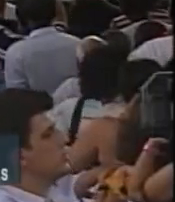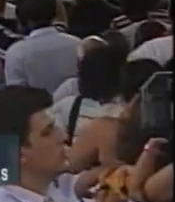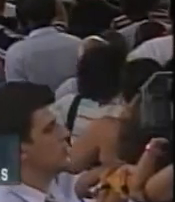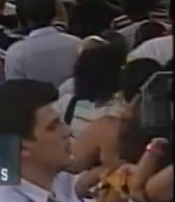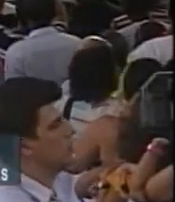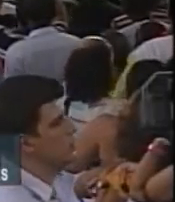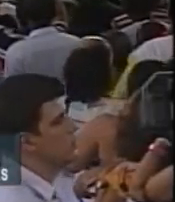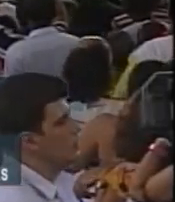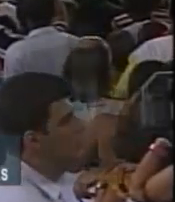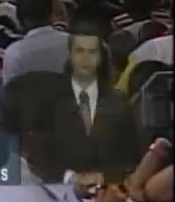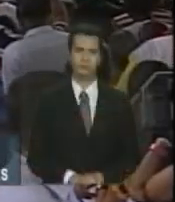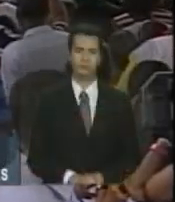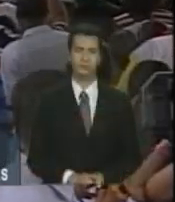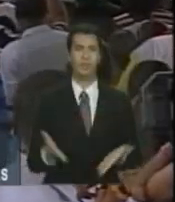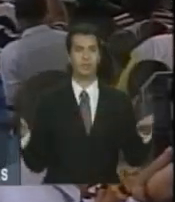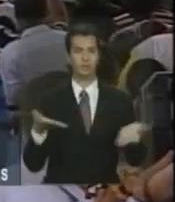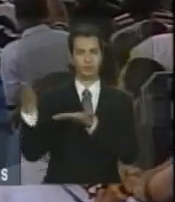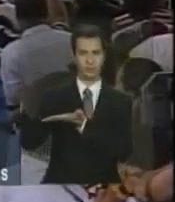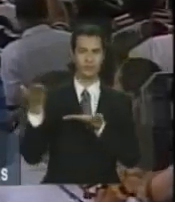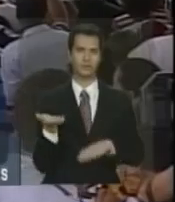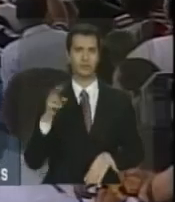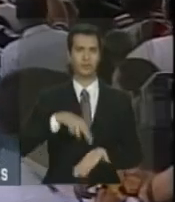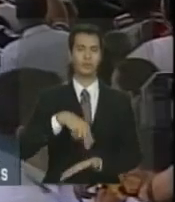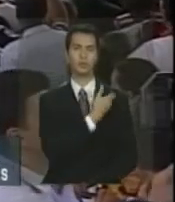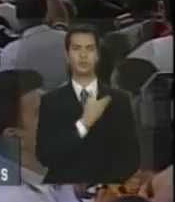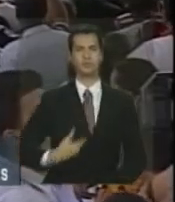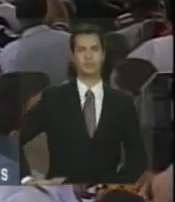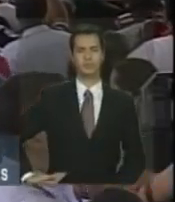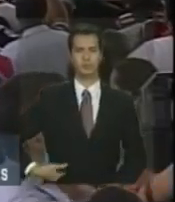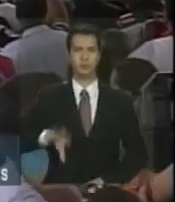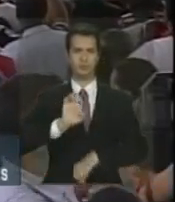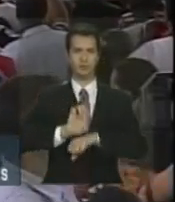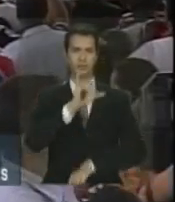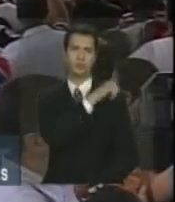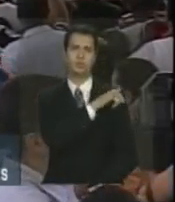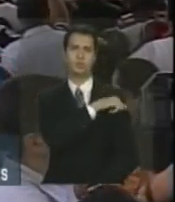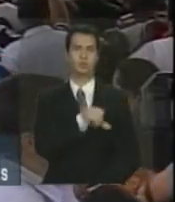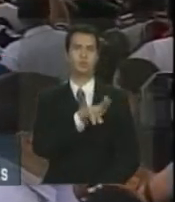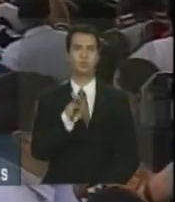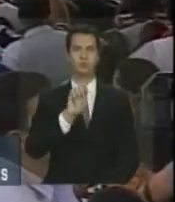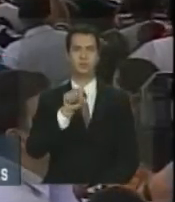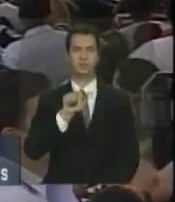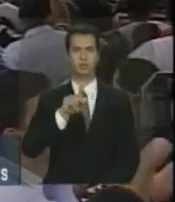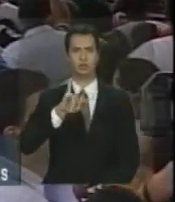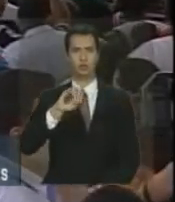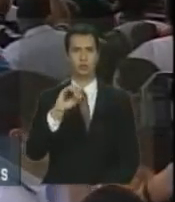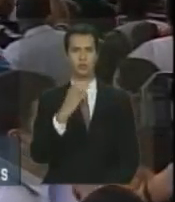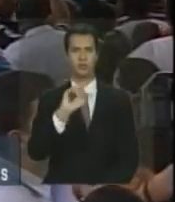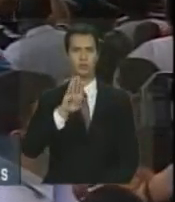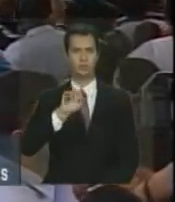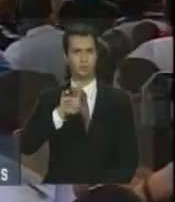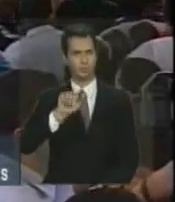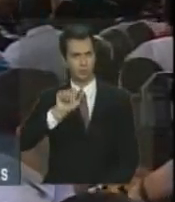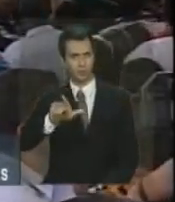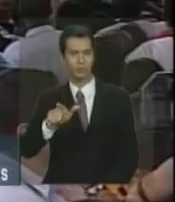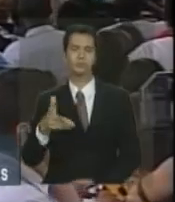Nós vamos ouvir nesse momento a palavra do senhor Sérgio Cabral, governador do estado do Rio de Janeiro.